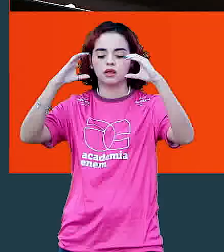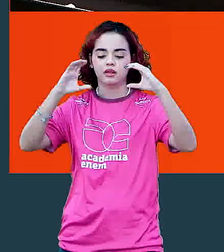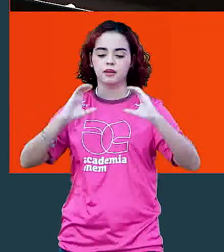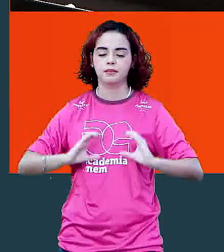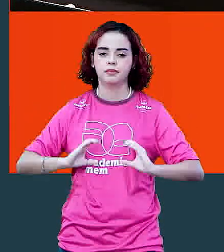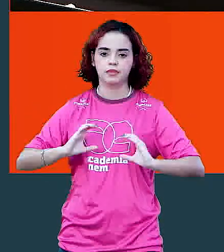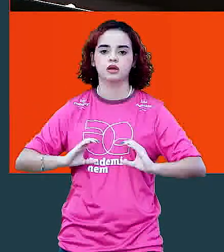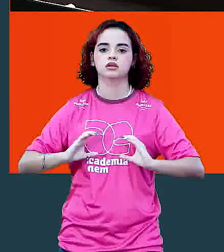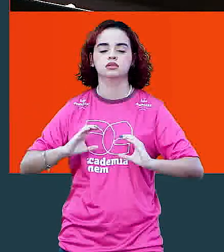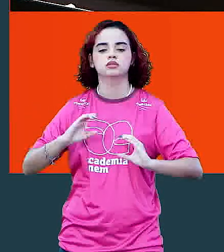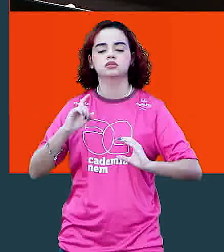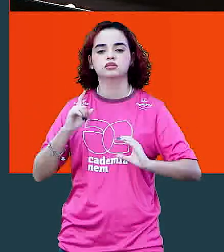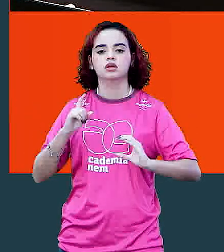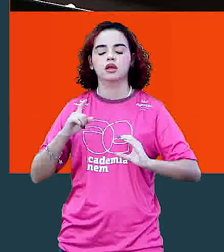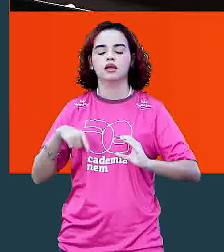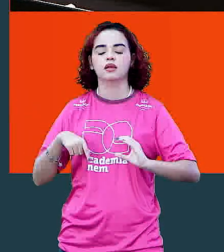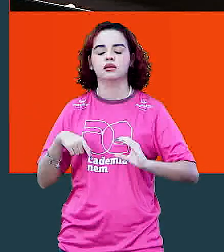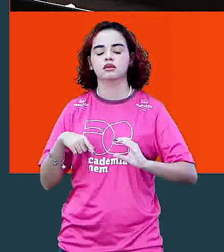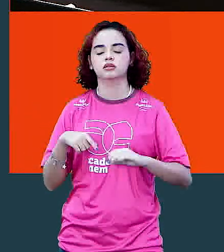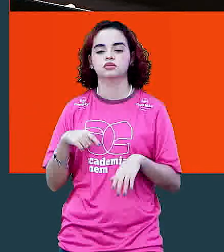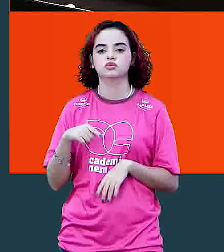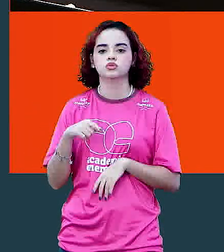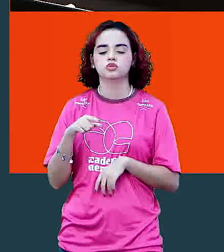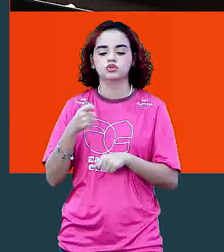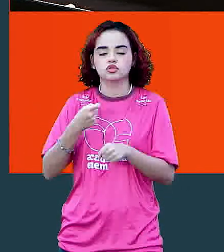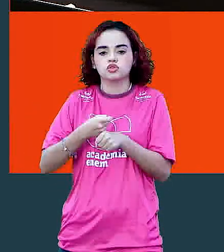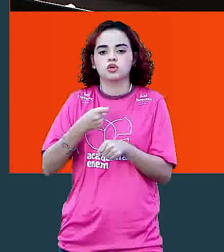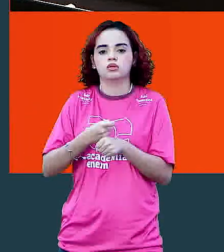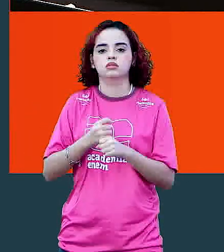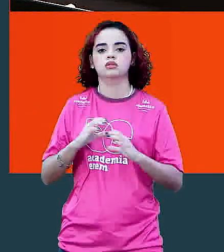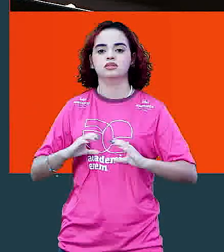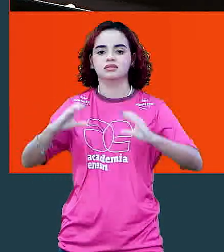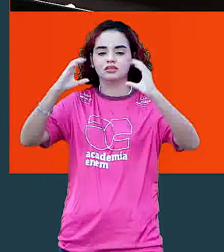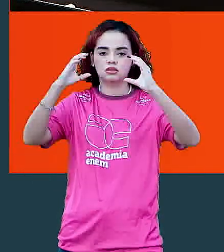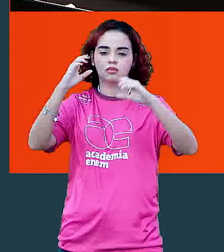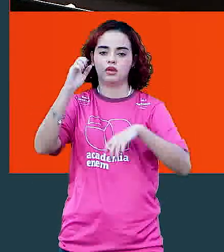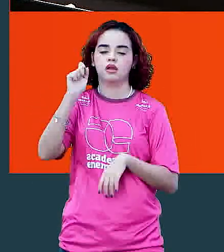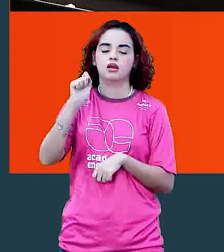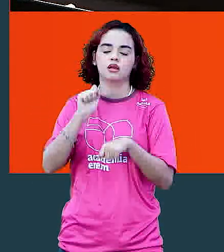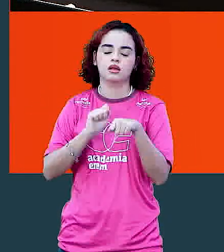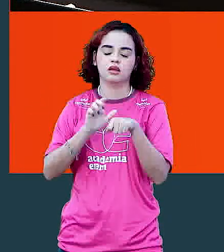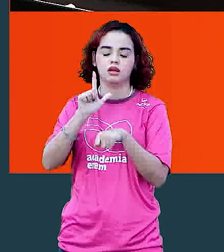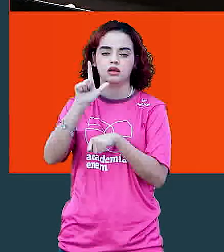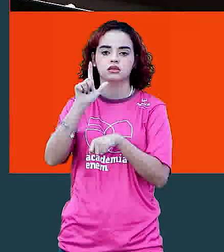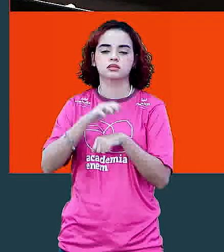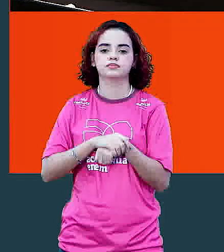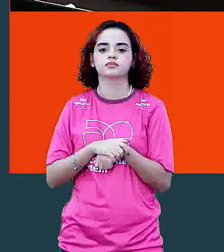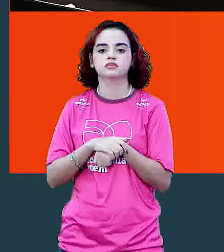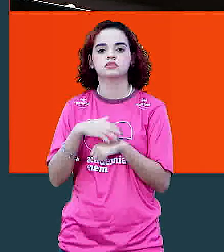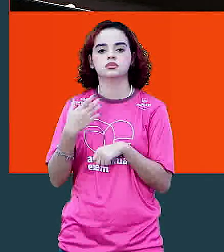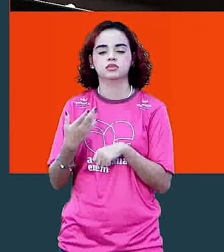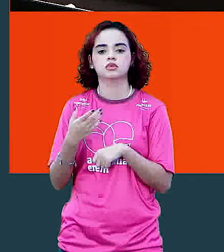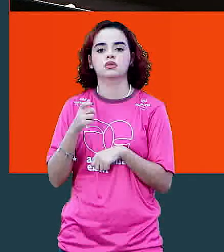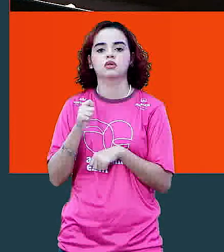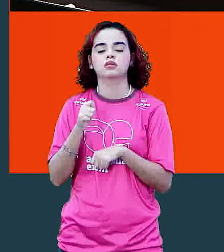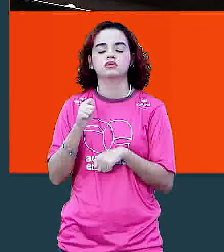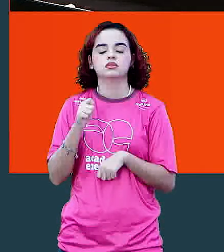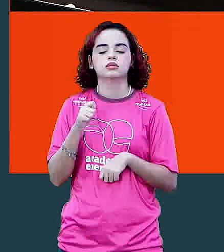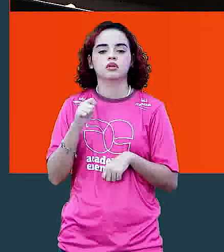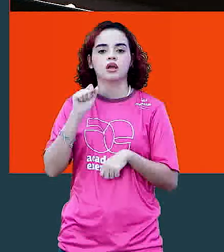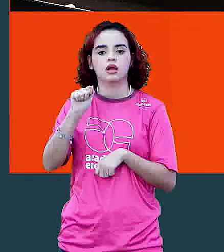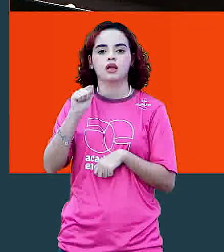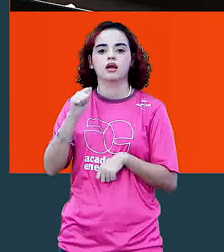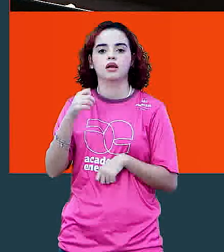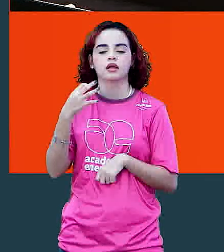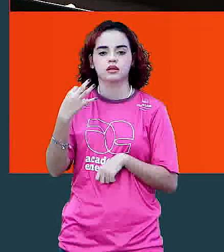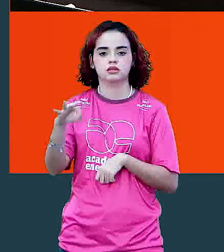gases. Resposta à nossa questão, letra B de bola. Show de bola? Fechado? Tudo